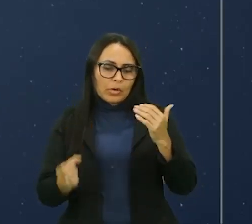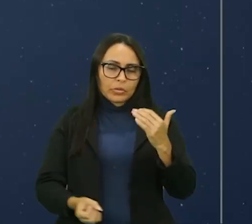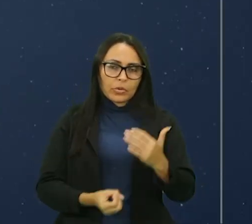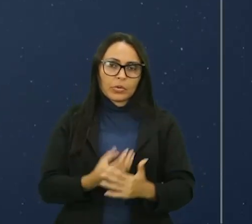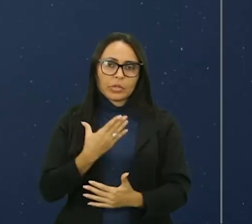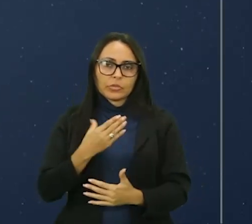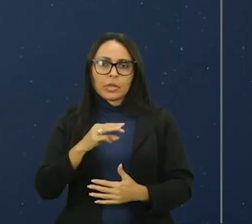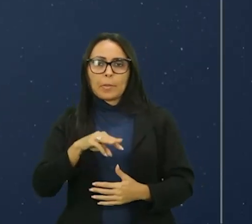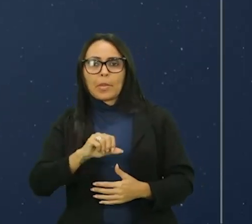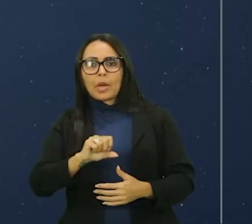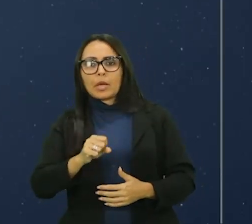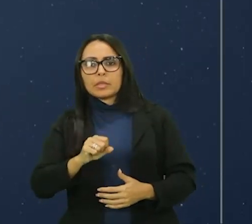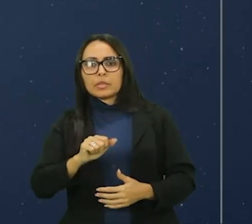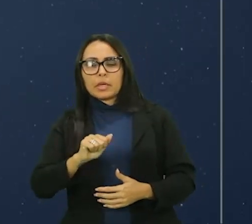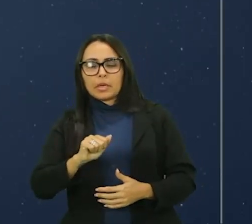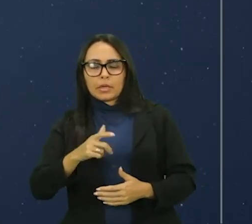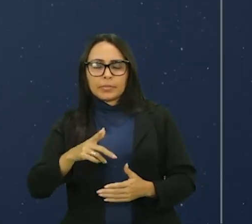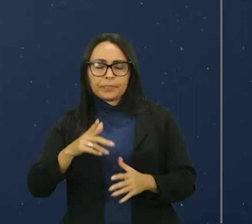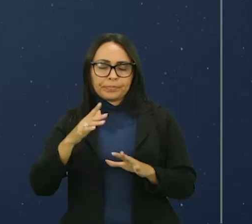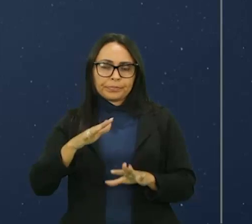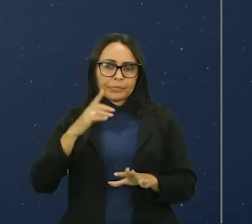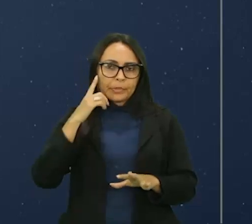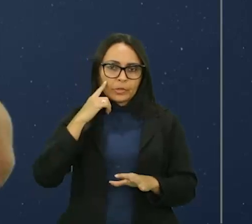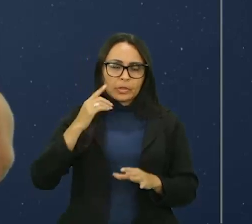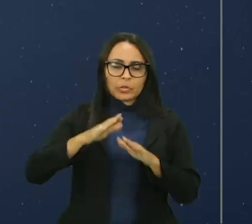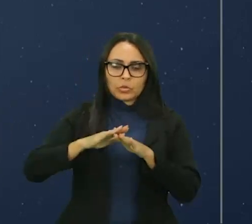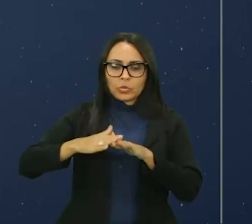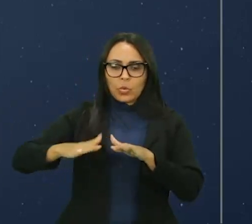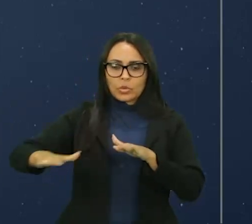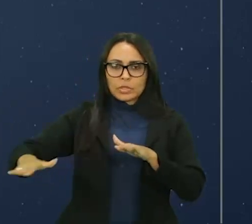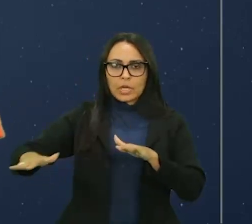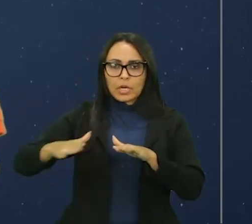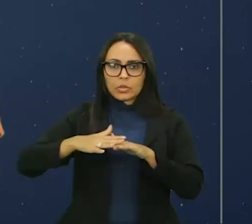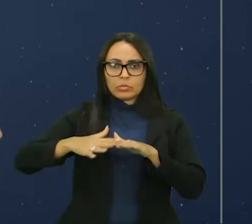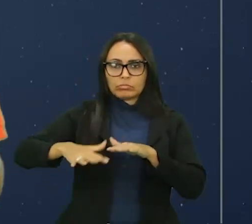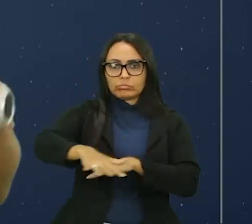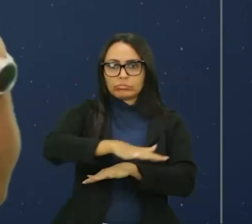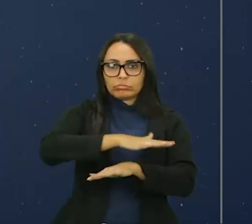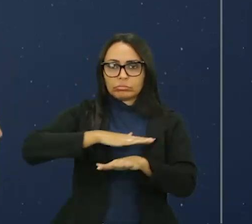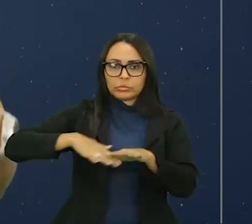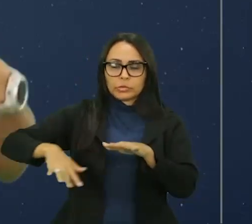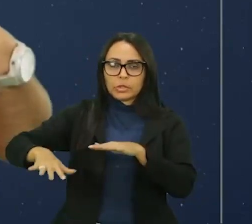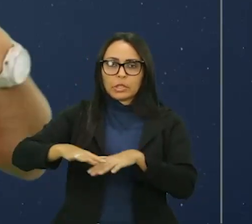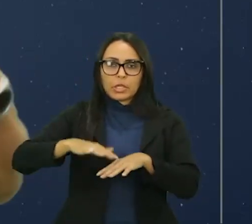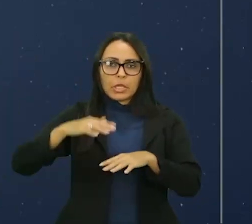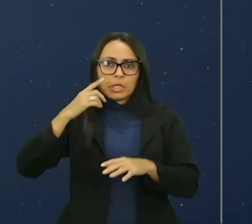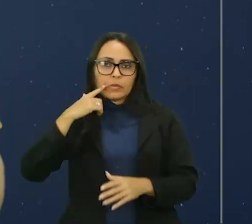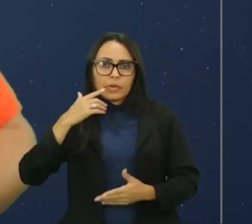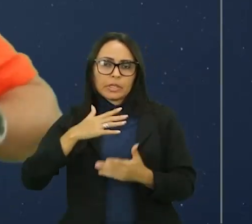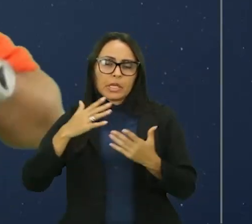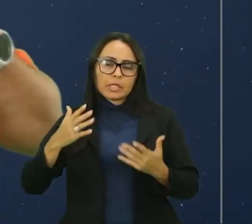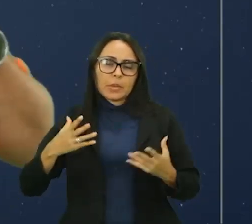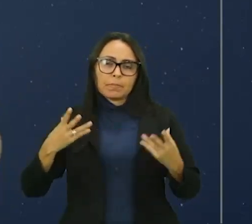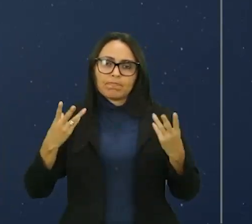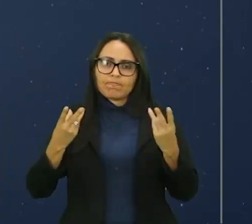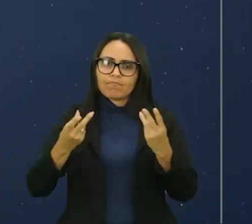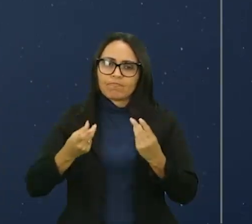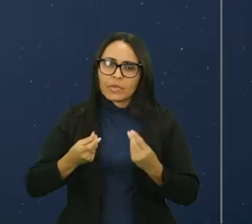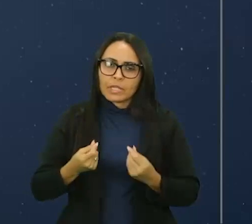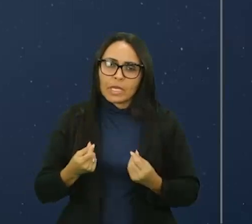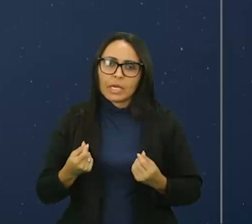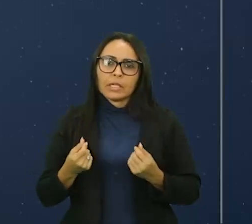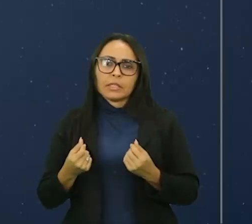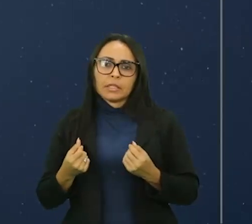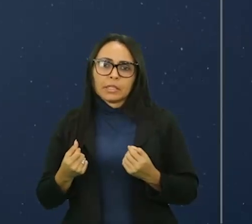massa. Imagine que uma massa se formou no oceano. É óbvio que ela vai trazer umidade, ela vai